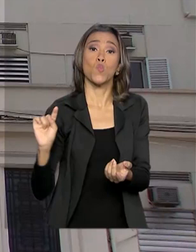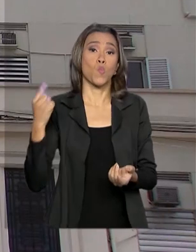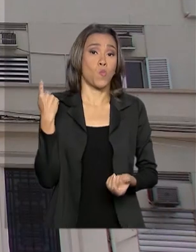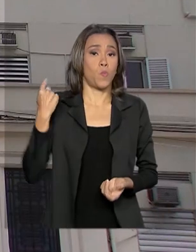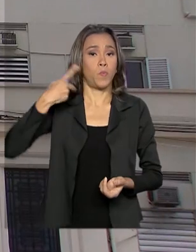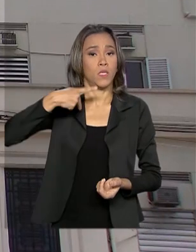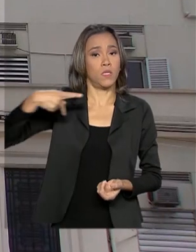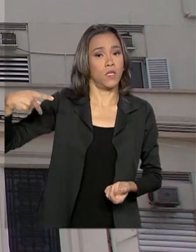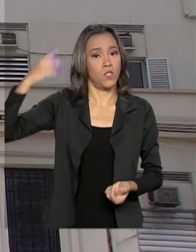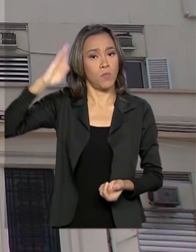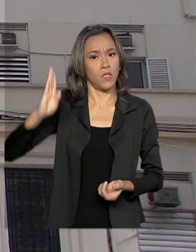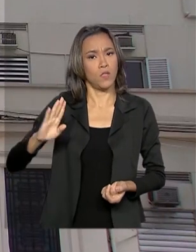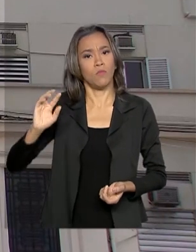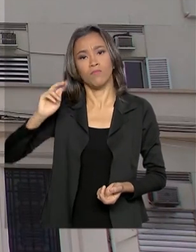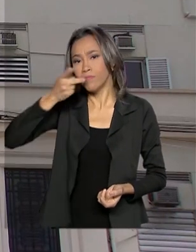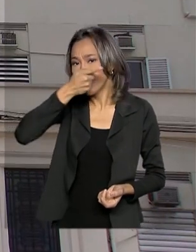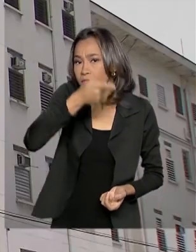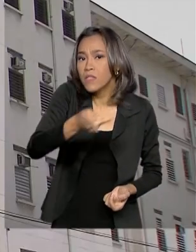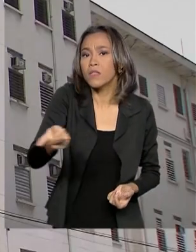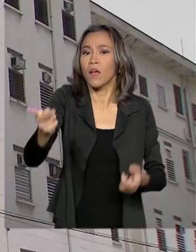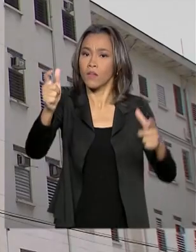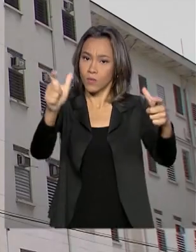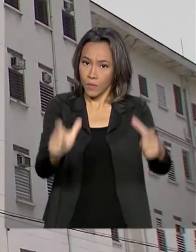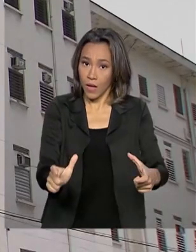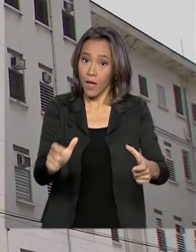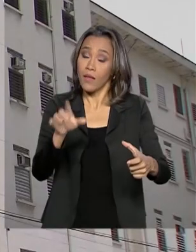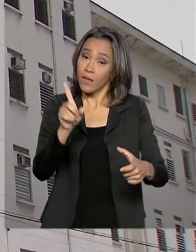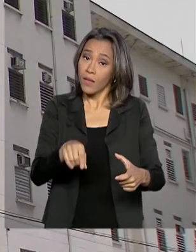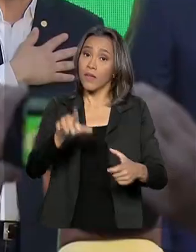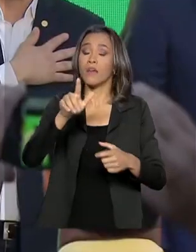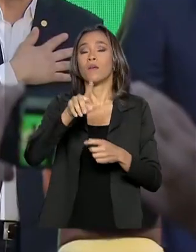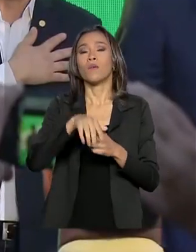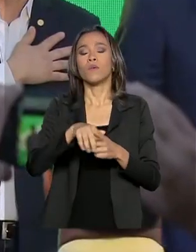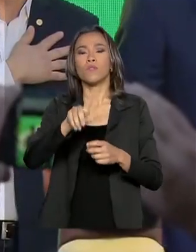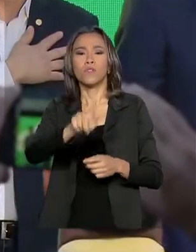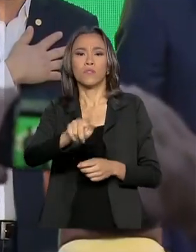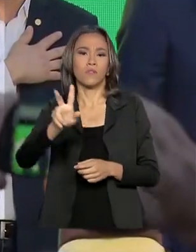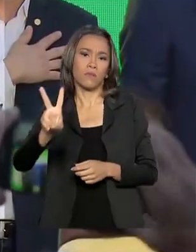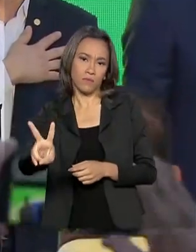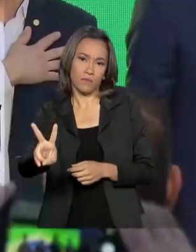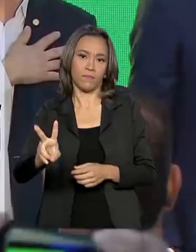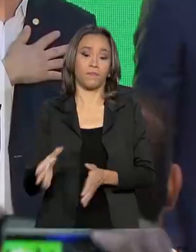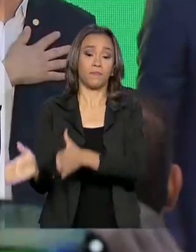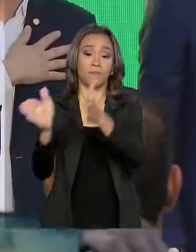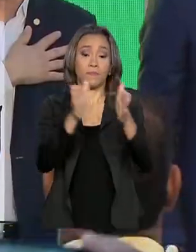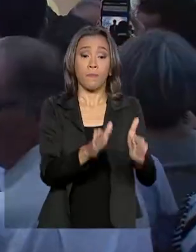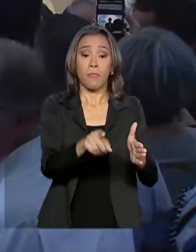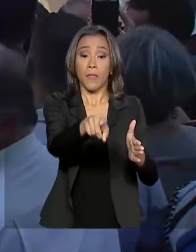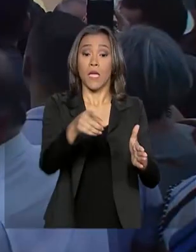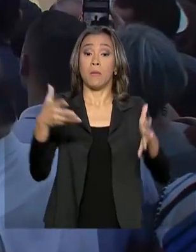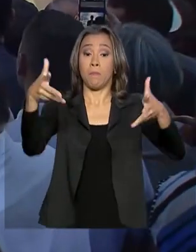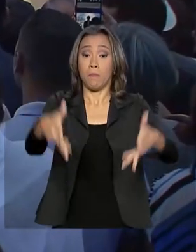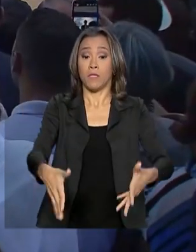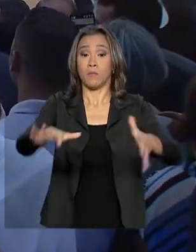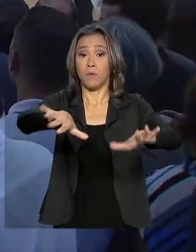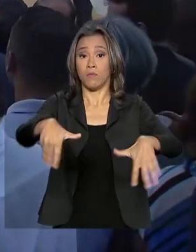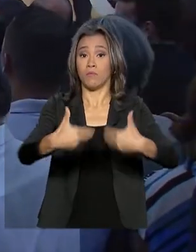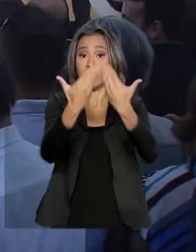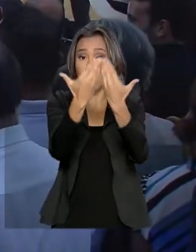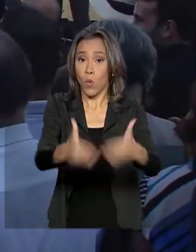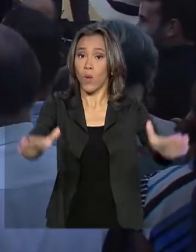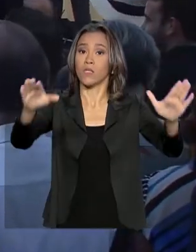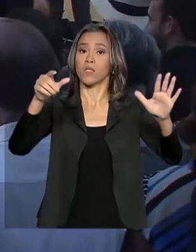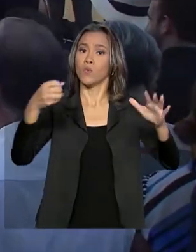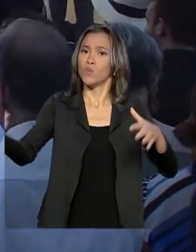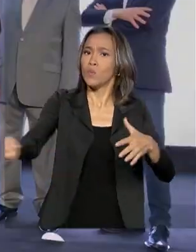república havia visitado o local, Getúlio Vargas. Jair Bolsonaro participou da cerimônia de inauguração do novo